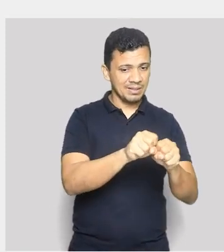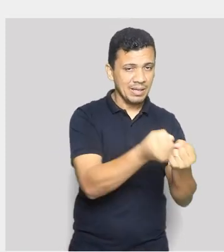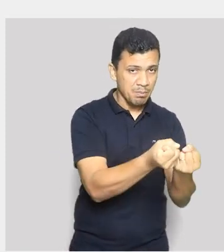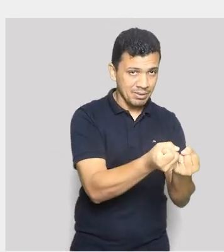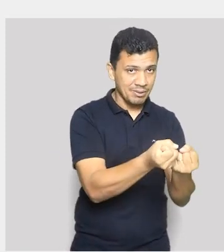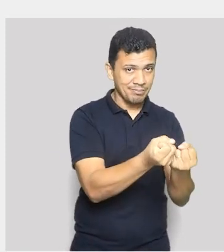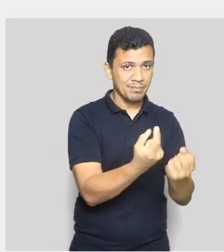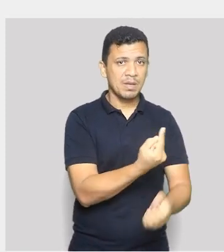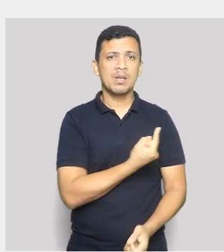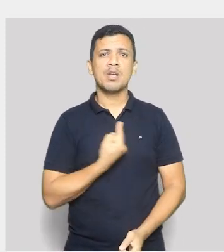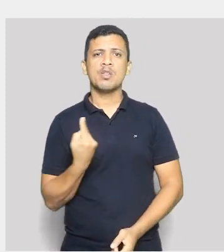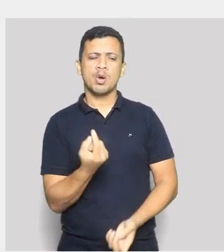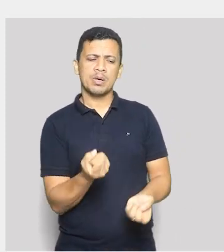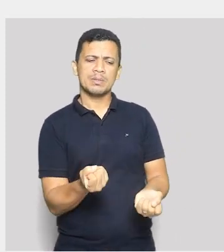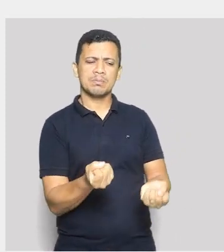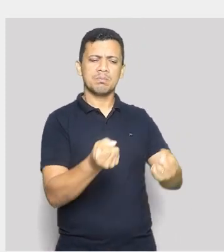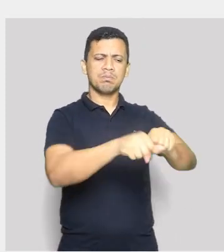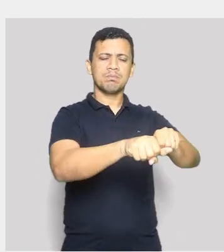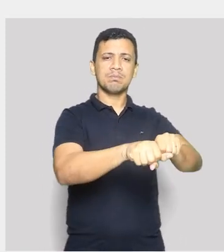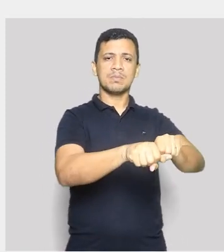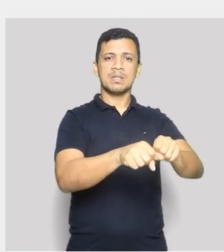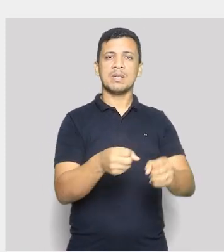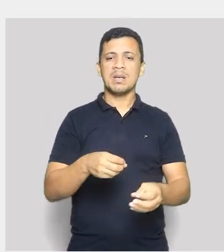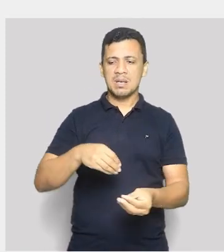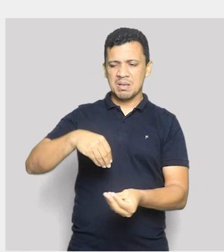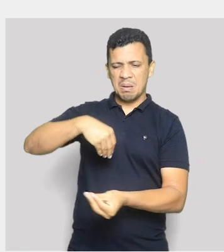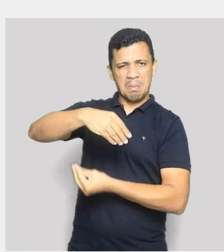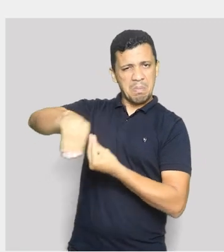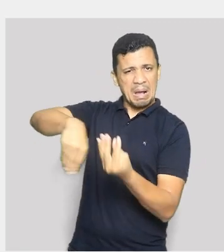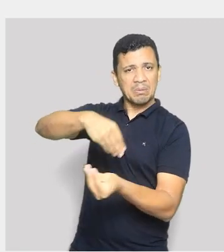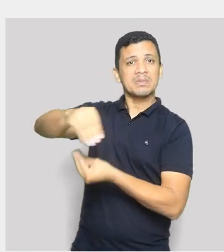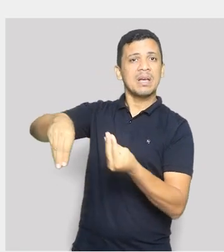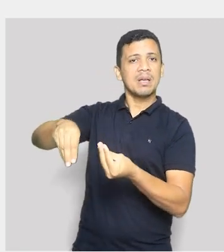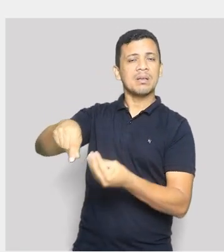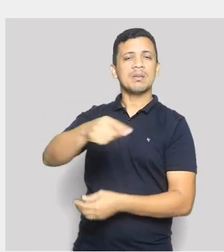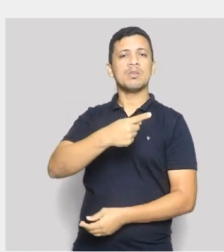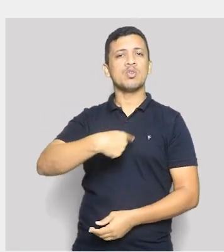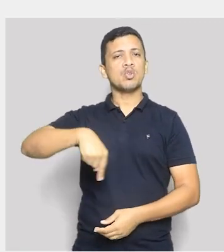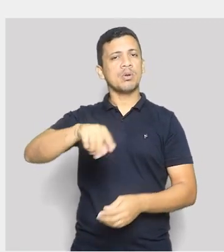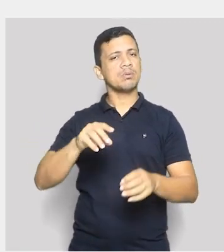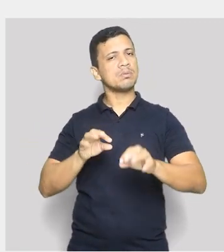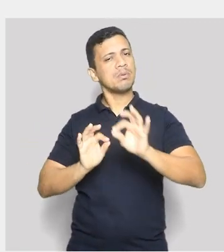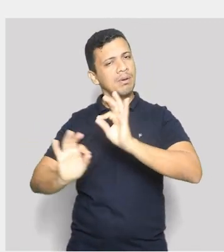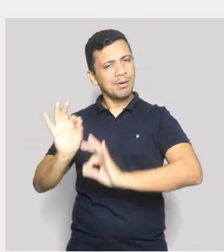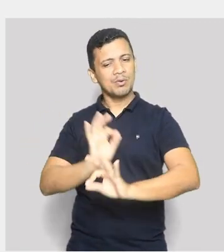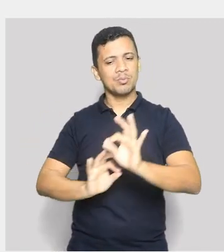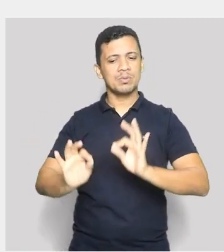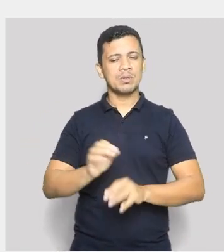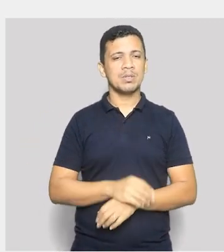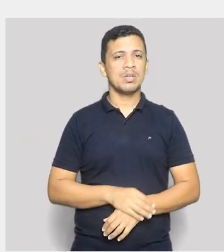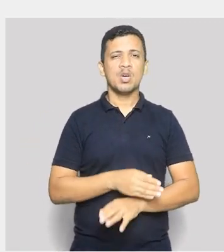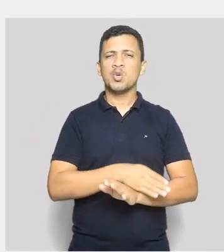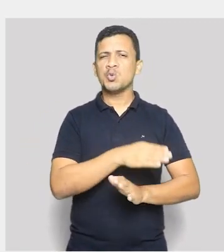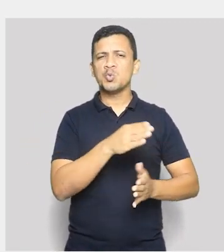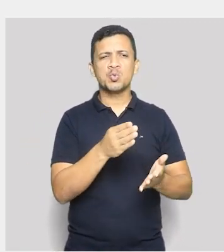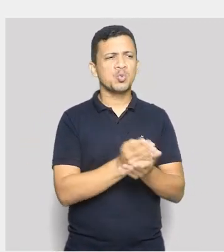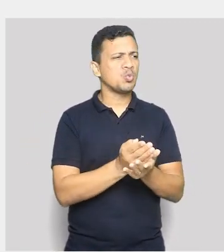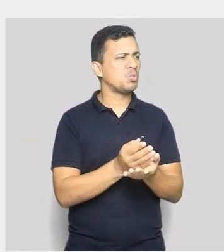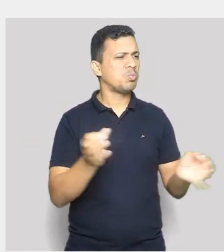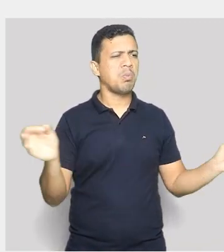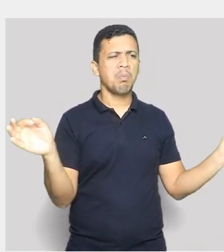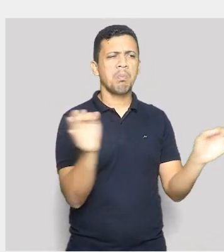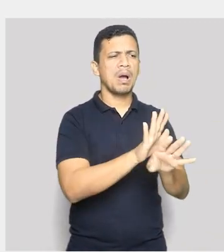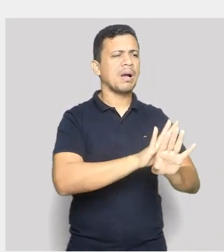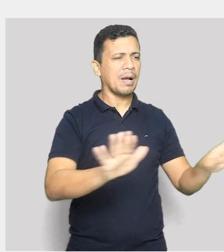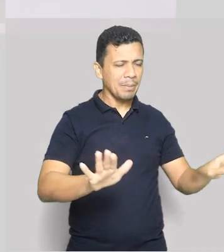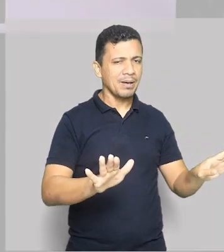gente conserta. Se bagunçar, a gente arruma. E se tudo acabar, a gente